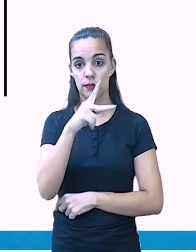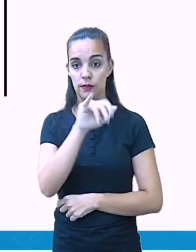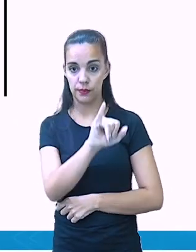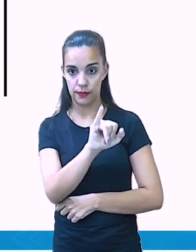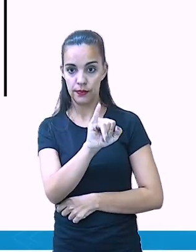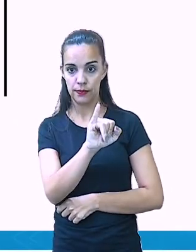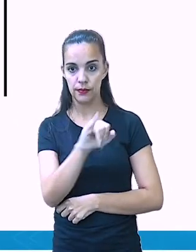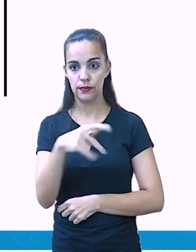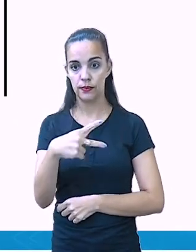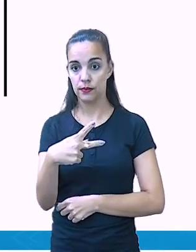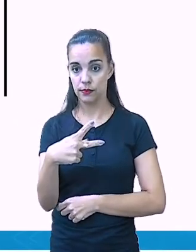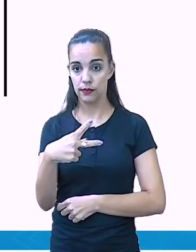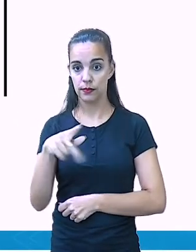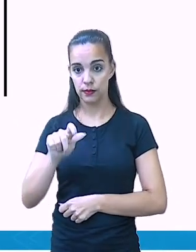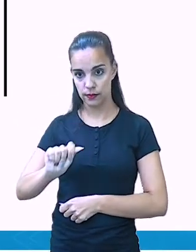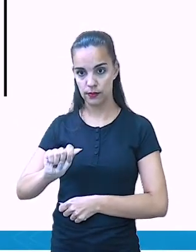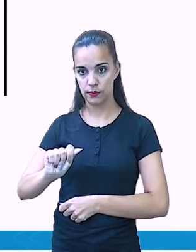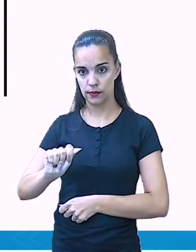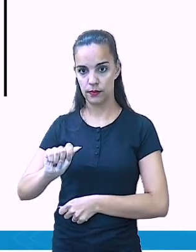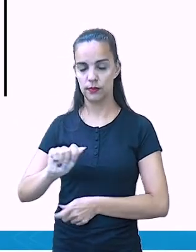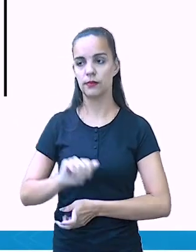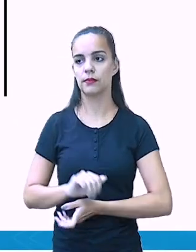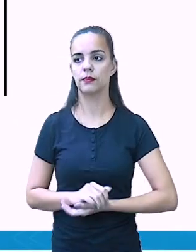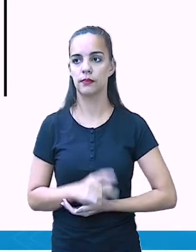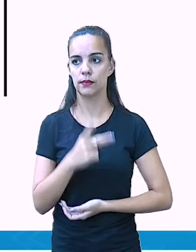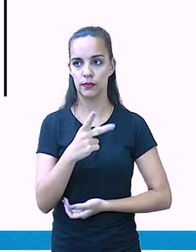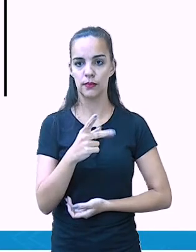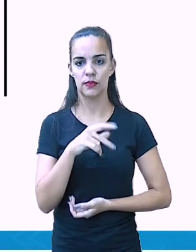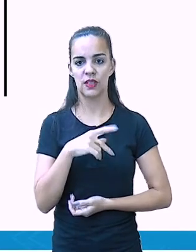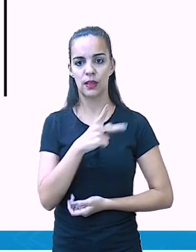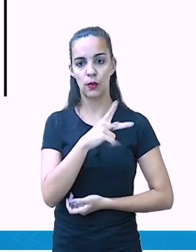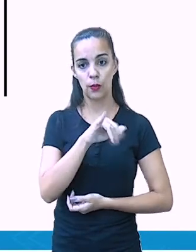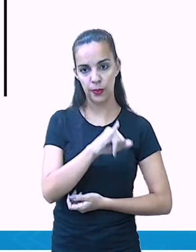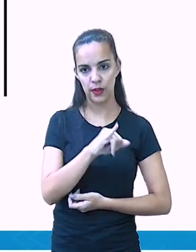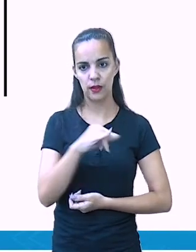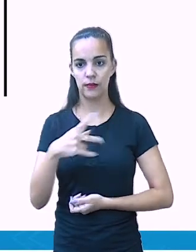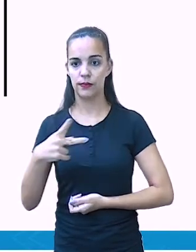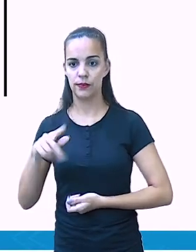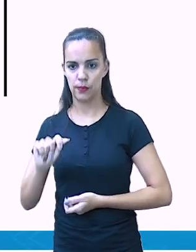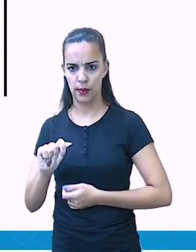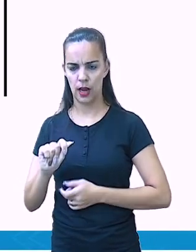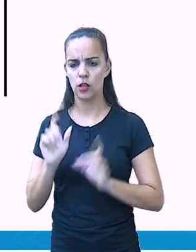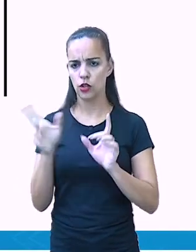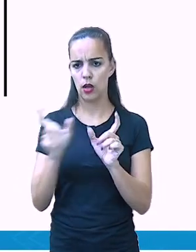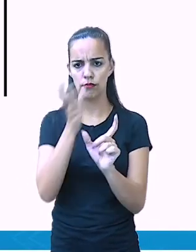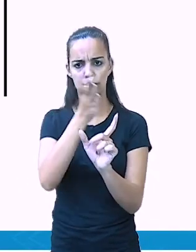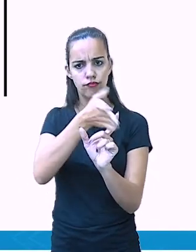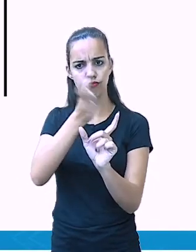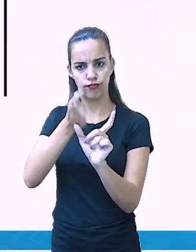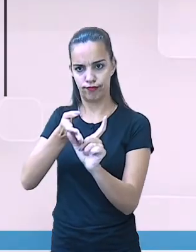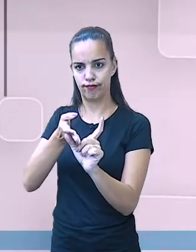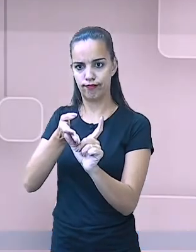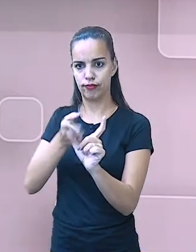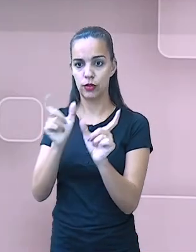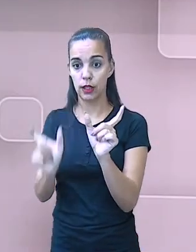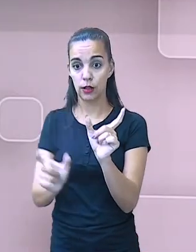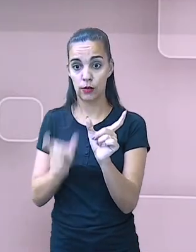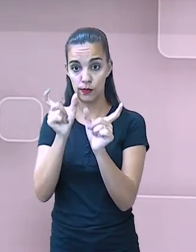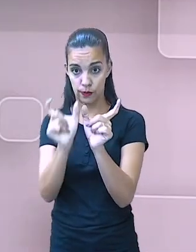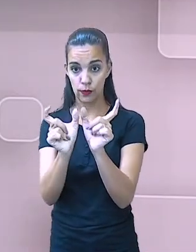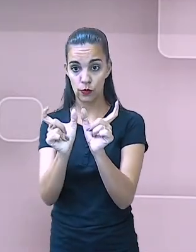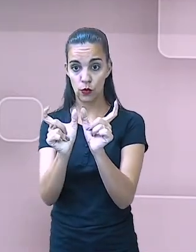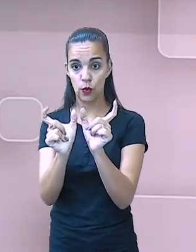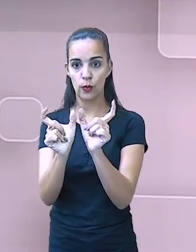Pi-pa. Então vamos lá, o pi e o pá, separados. Tudo bem? Então, eu espero que vocês